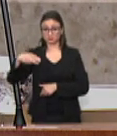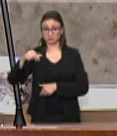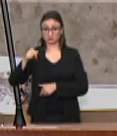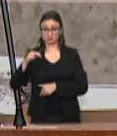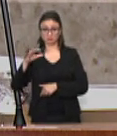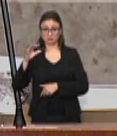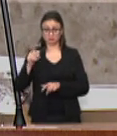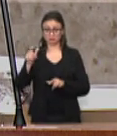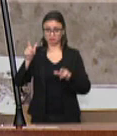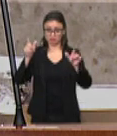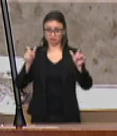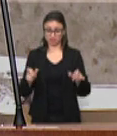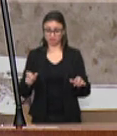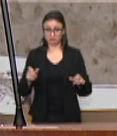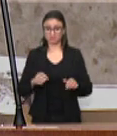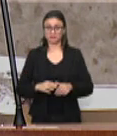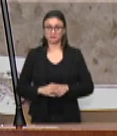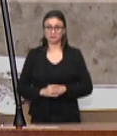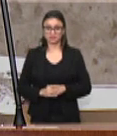Freitas Criciúma.